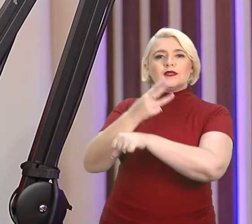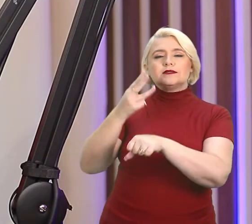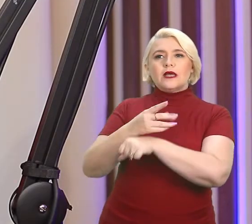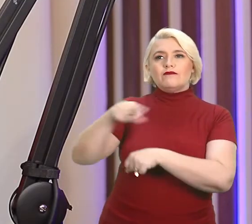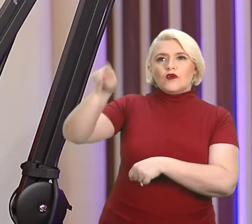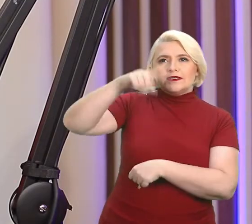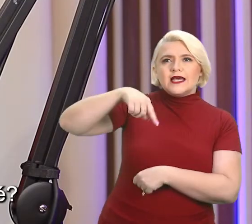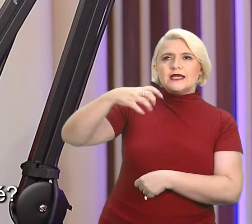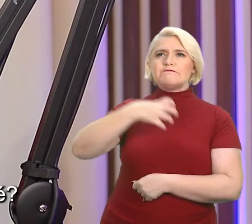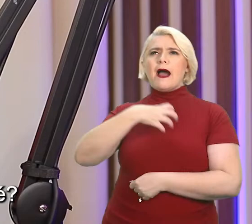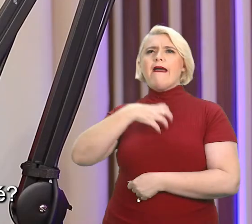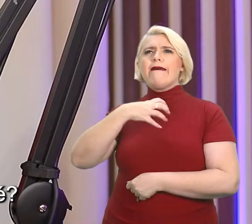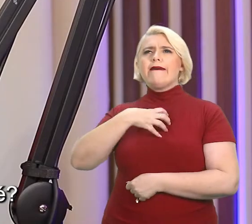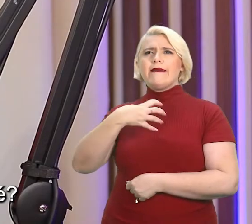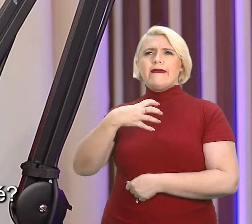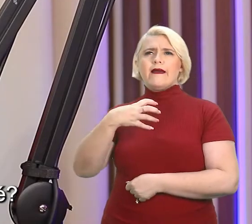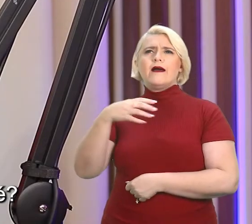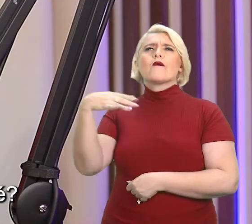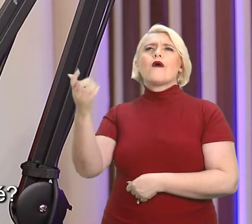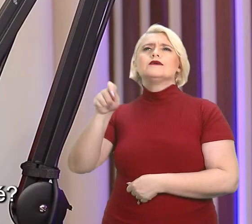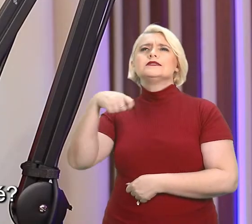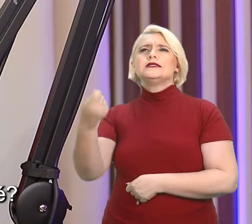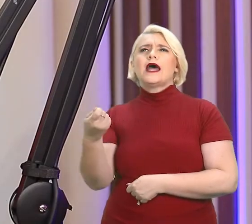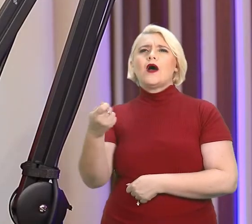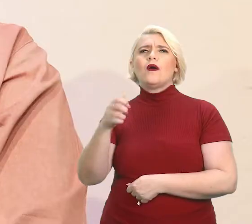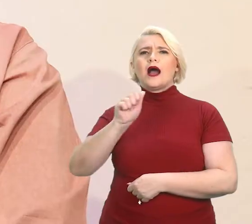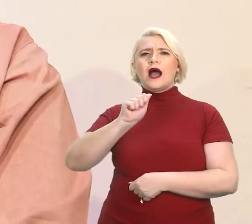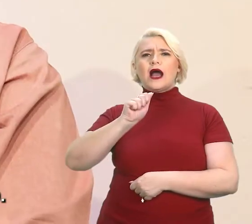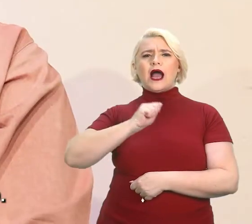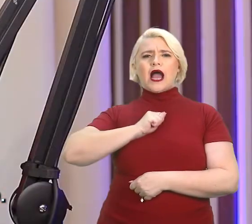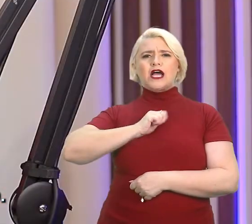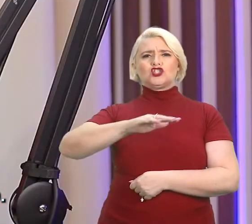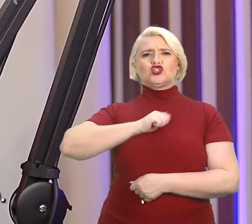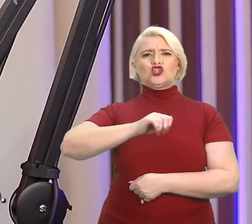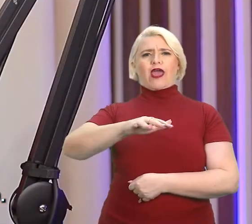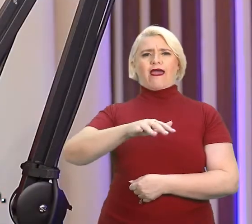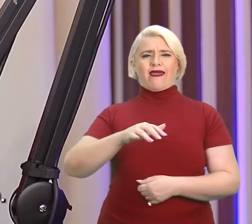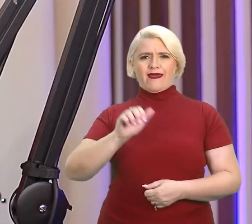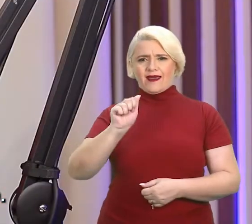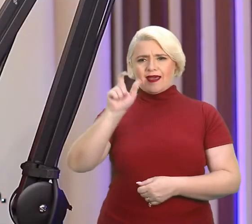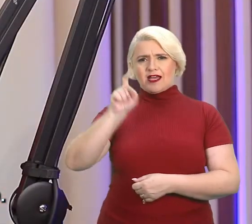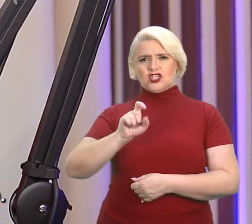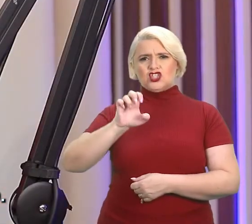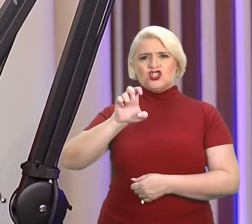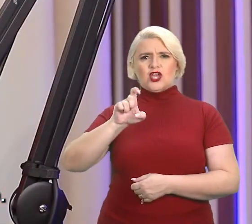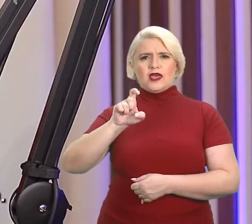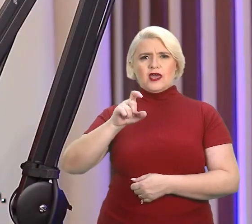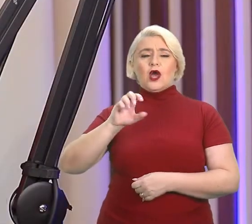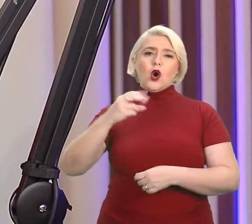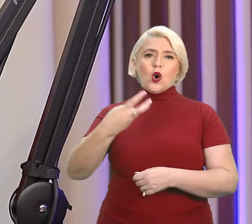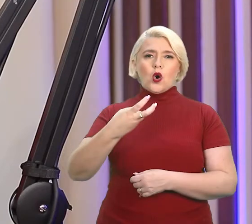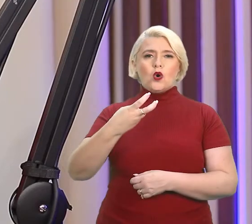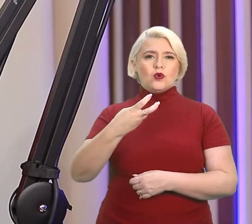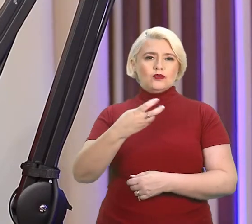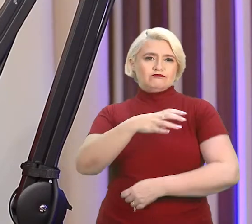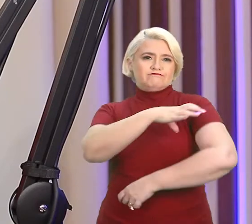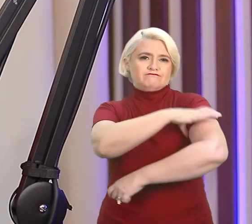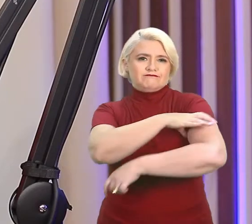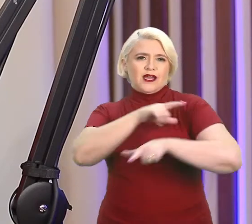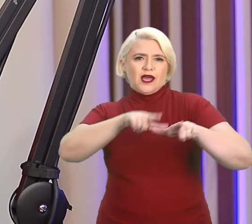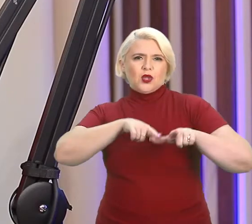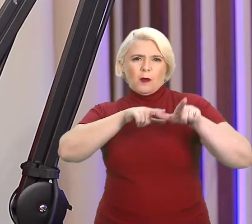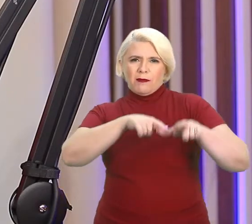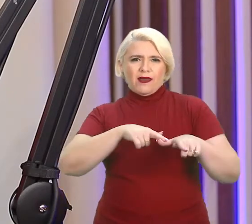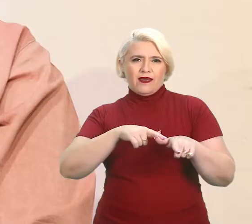vocês que são aí da Bahia, qual que é o sinal que vocês usam aí para axé? Qual que é o sinal dos orixás, por exemplo, né? Então isso é